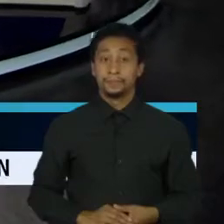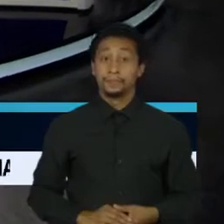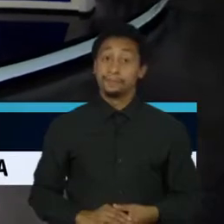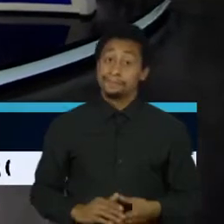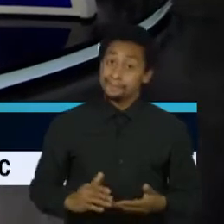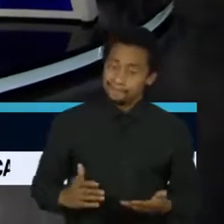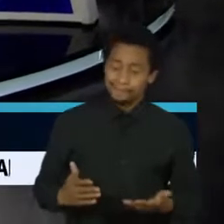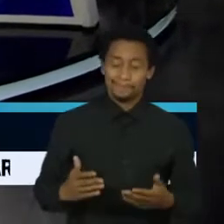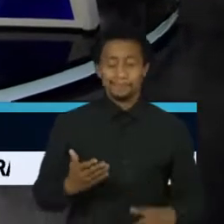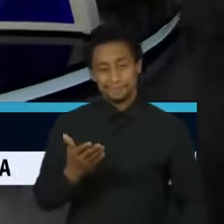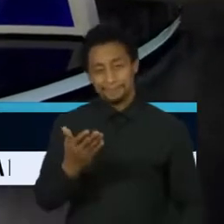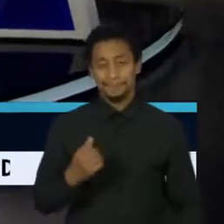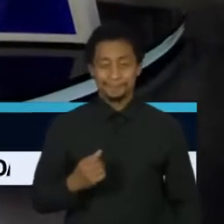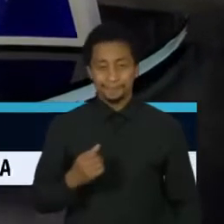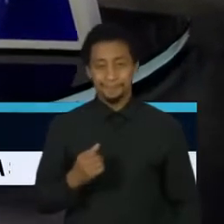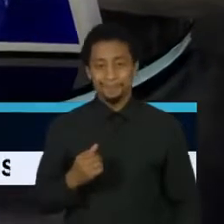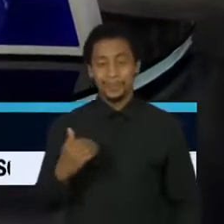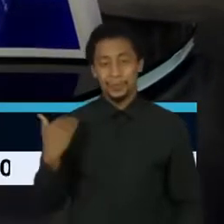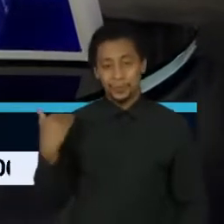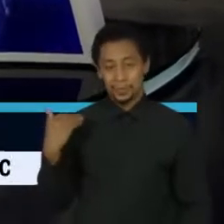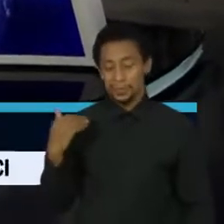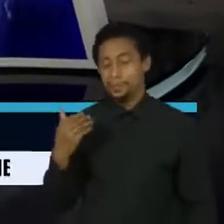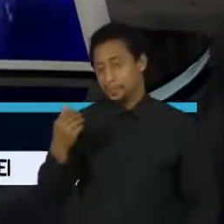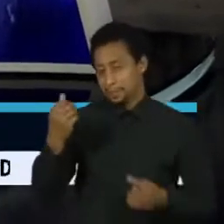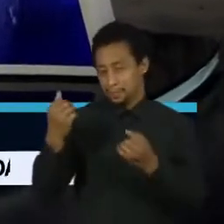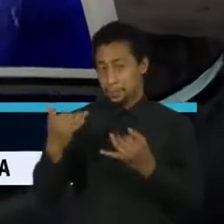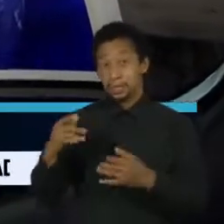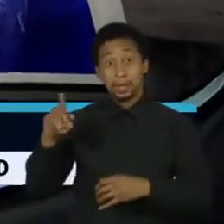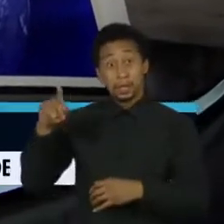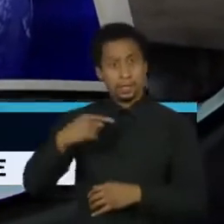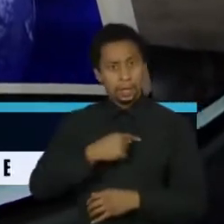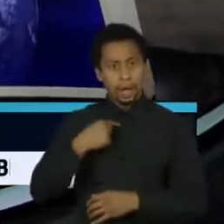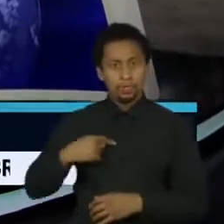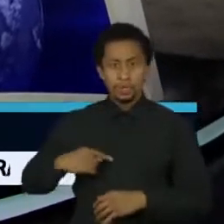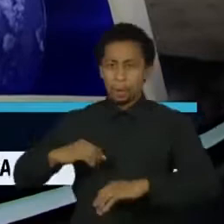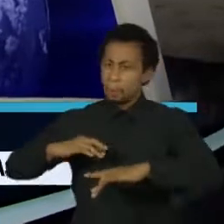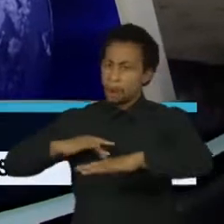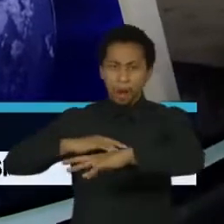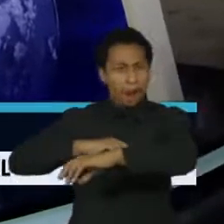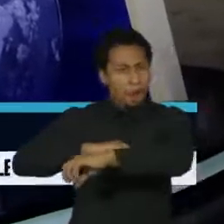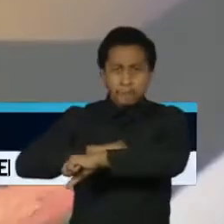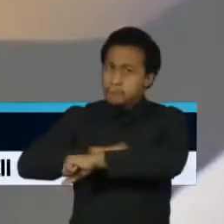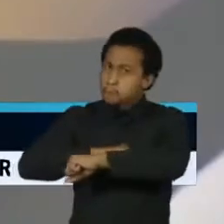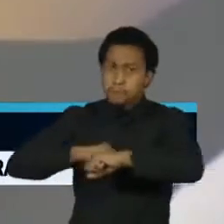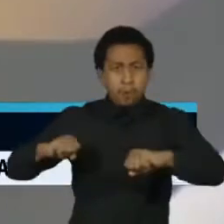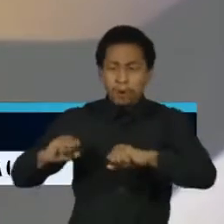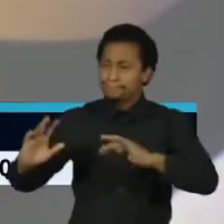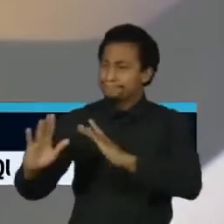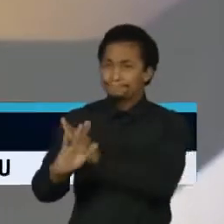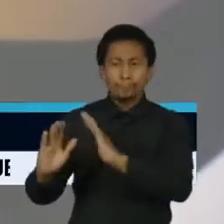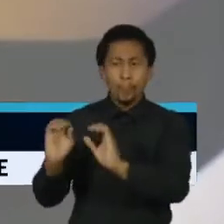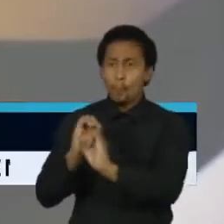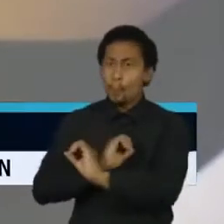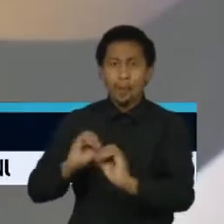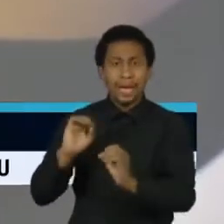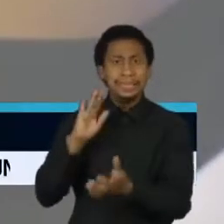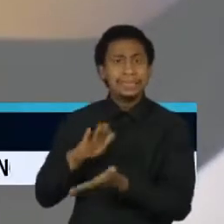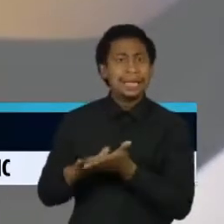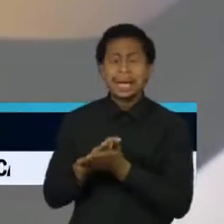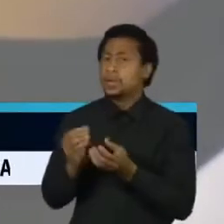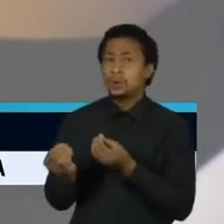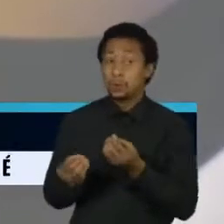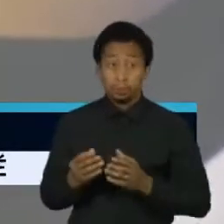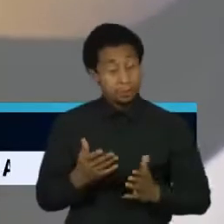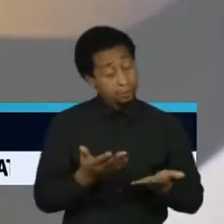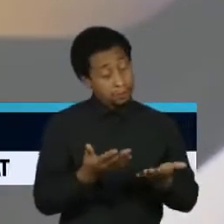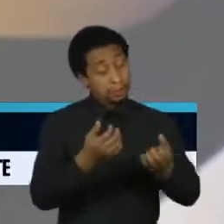Doutora Rosana, qual a sua opinião sobre o lockdown tolerância zero adotado na China durante esses 2 meses? Como você falou, ele funcionou,